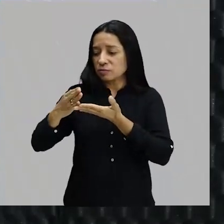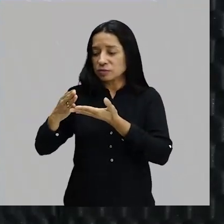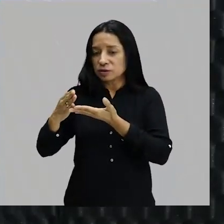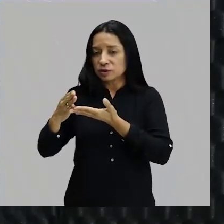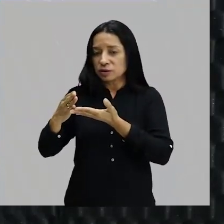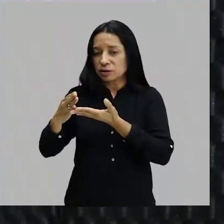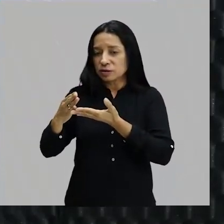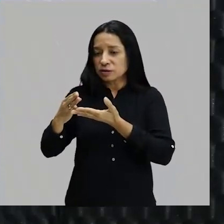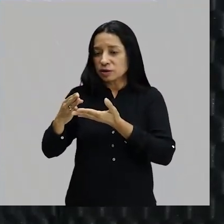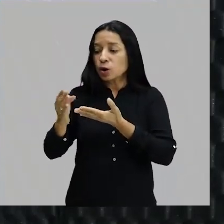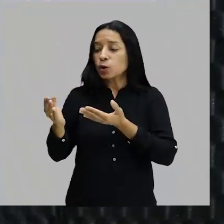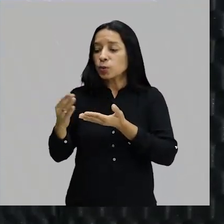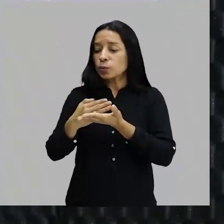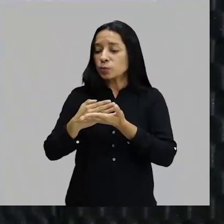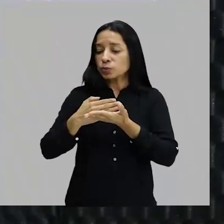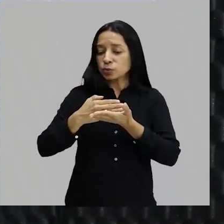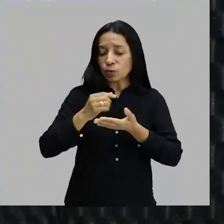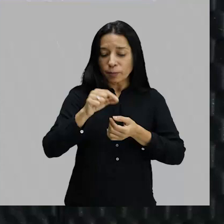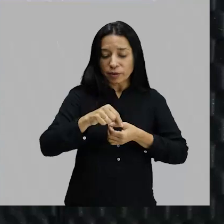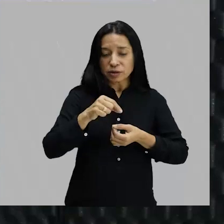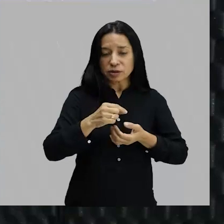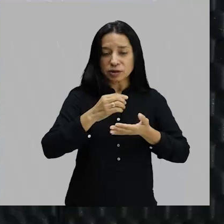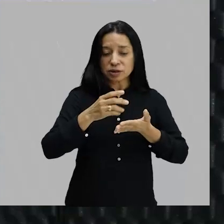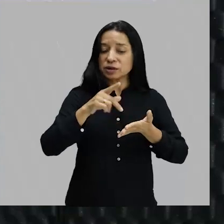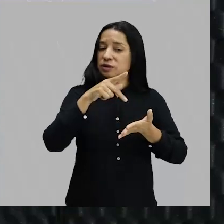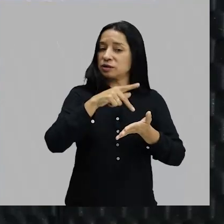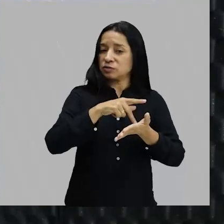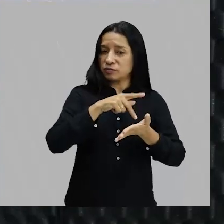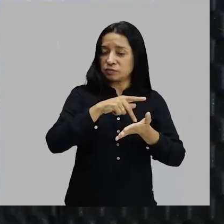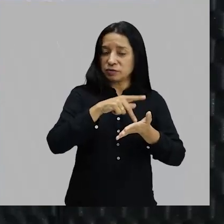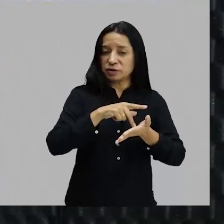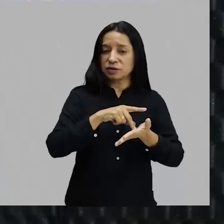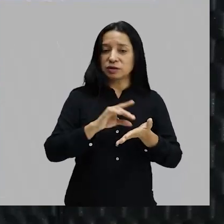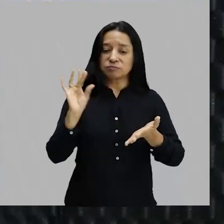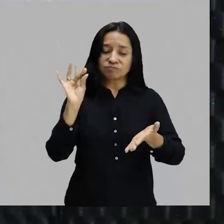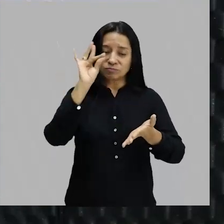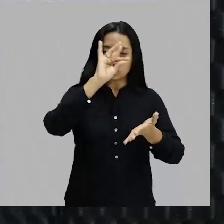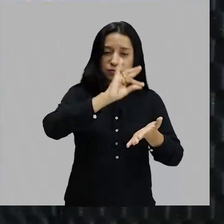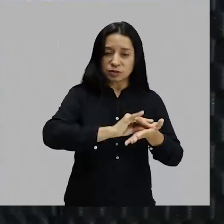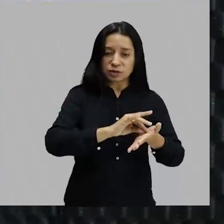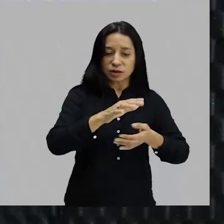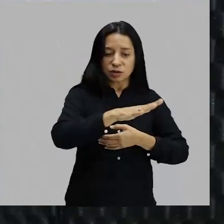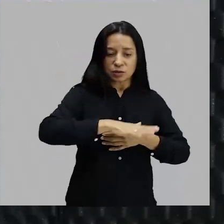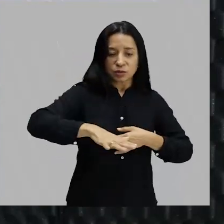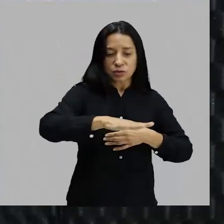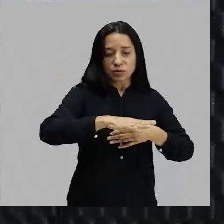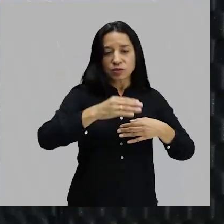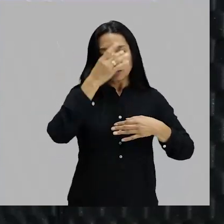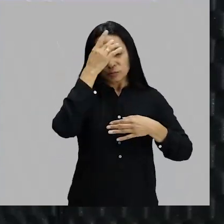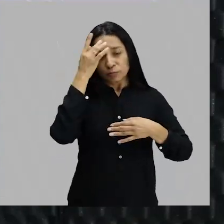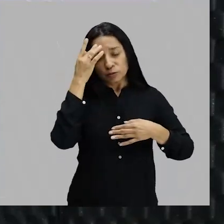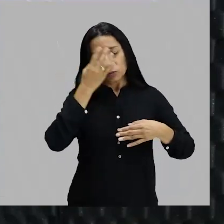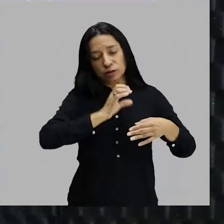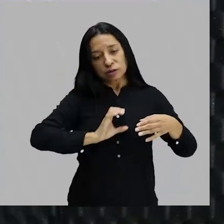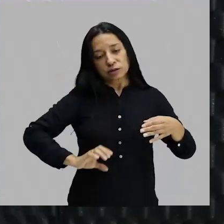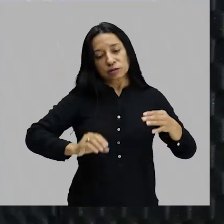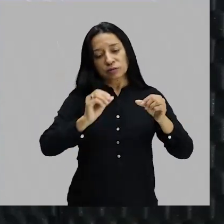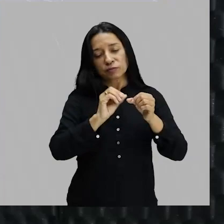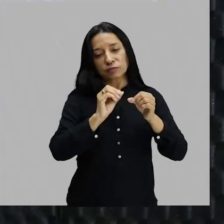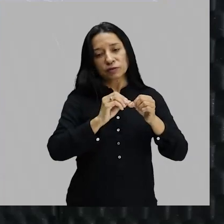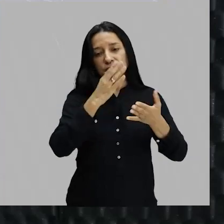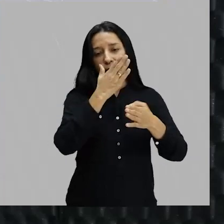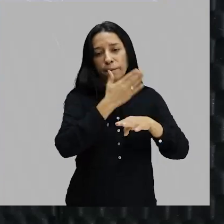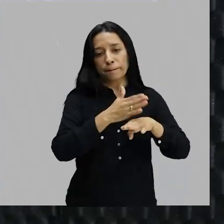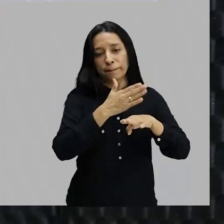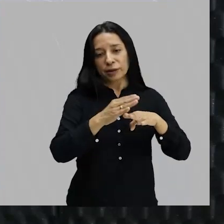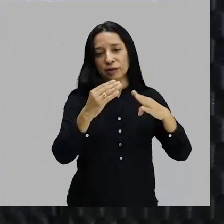passa para oficializar um local público onde os cristãos vão fazer suas práticas religiosas. Aqui eu coloquei o